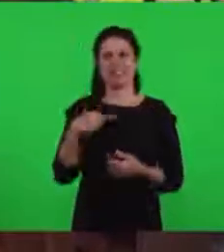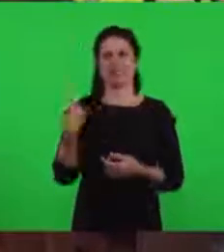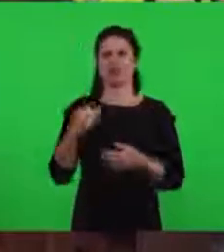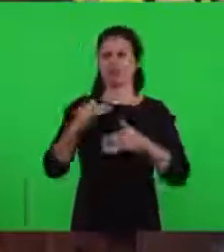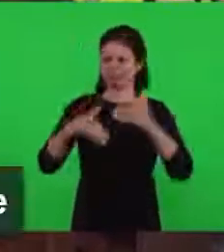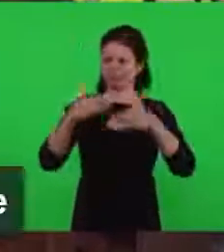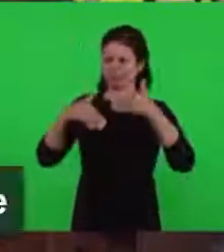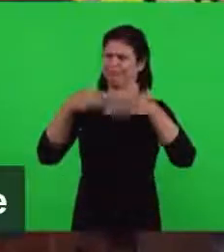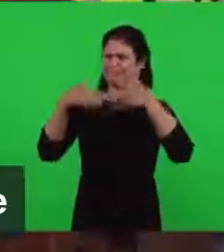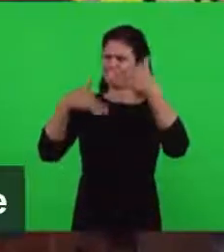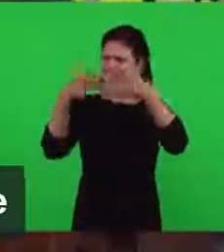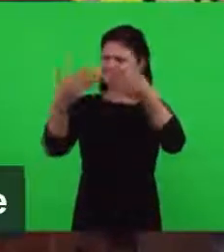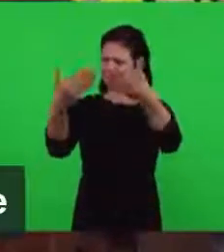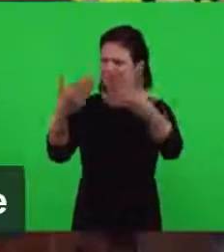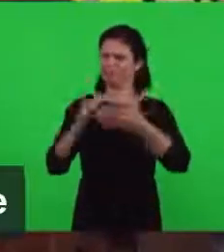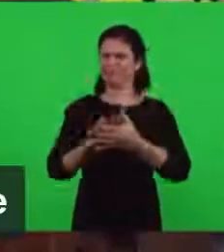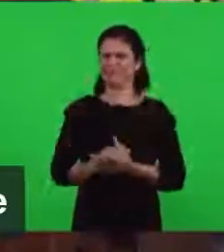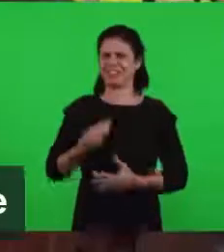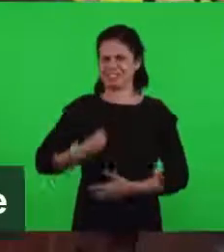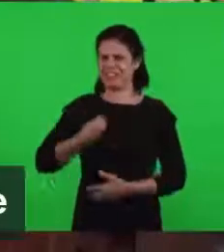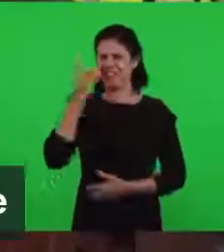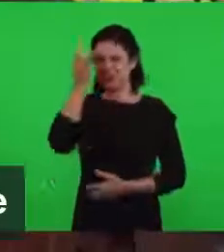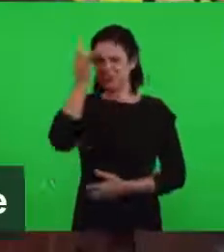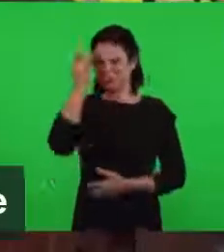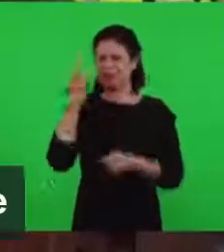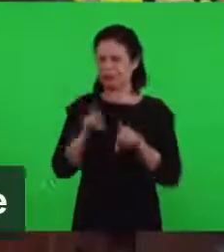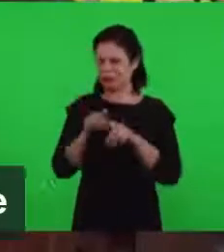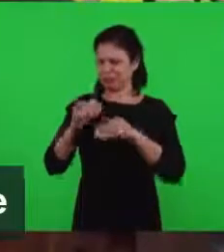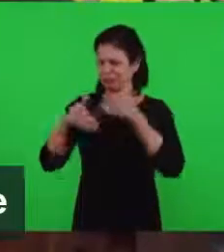mais também na vida espiritual